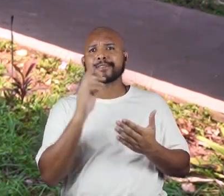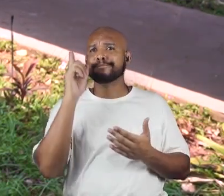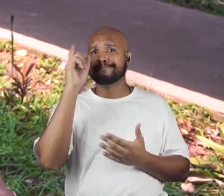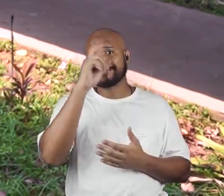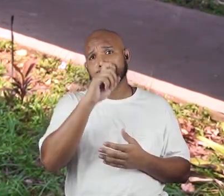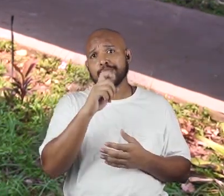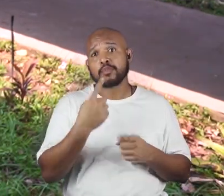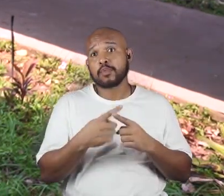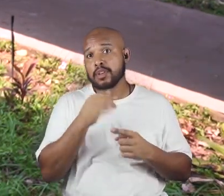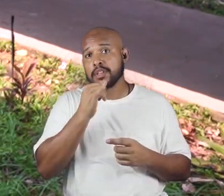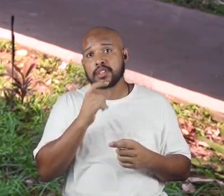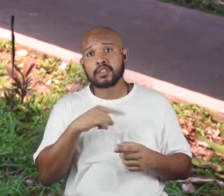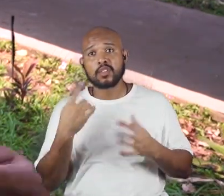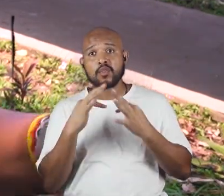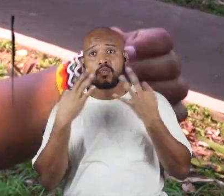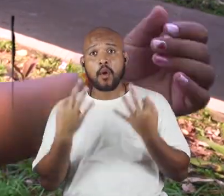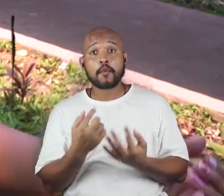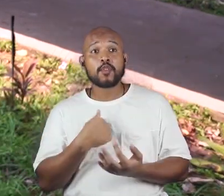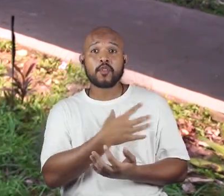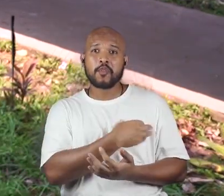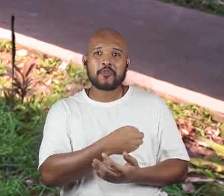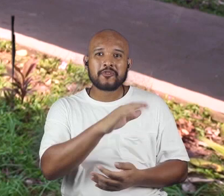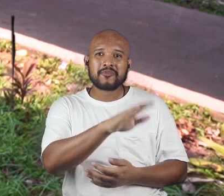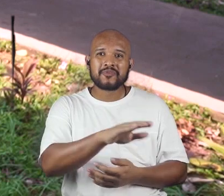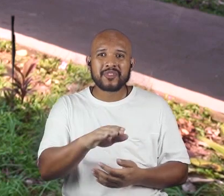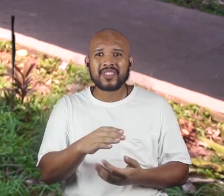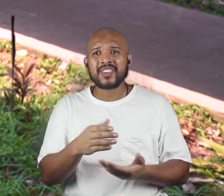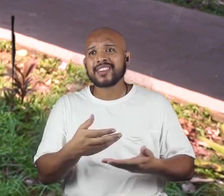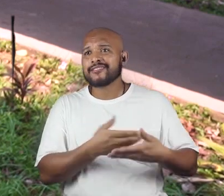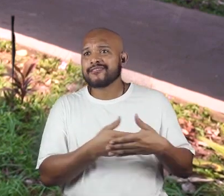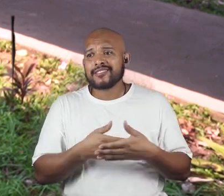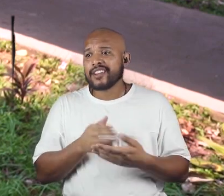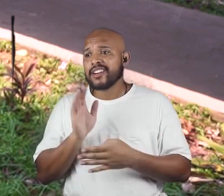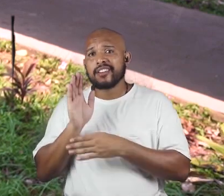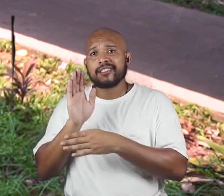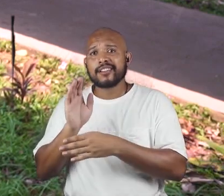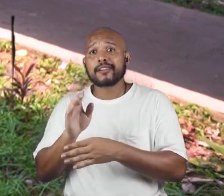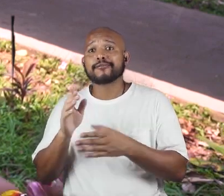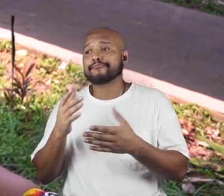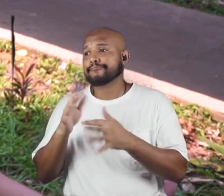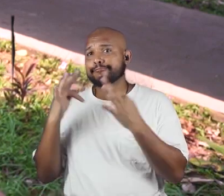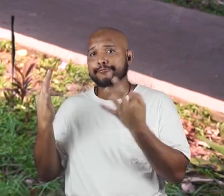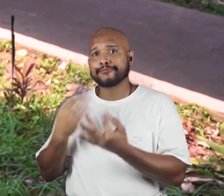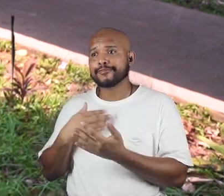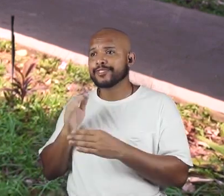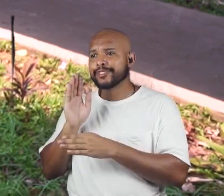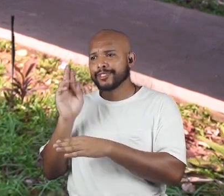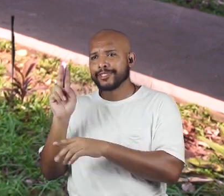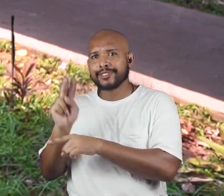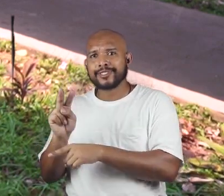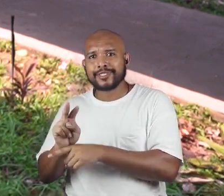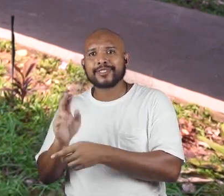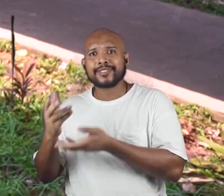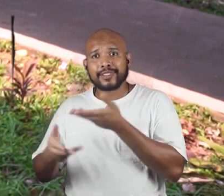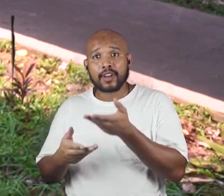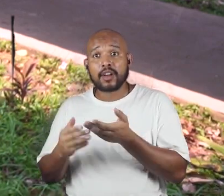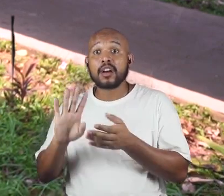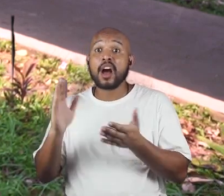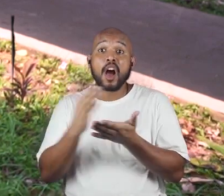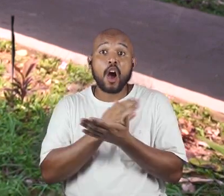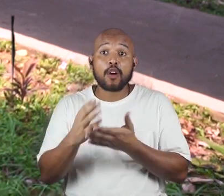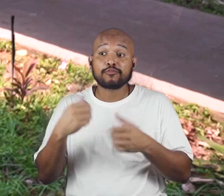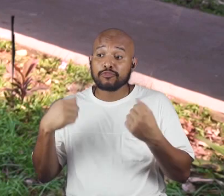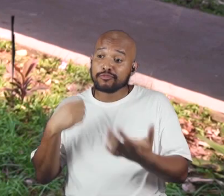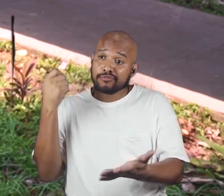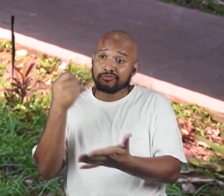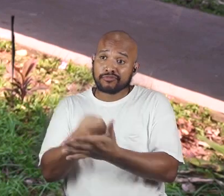mesmo, por exemplo, eu tenho filhos pequenos que eu tenho que deixar com a minha família, e ainda bem que eles olham os meus meninos, porque tem muitos que ainda